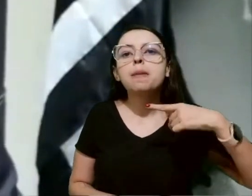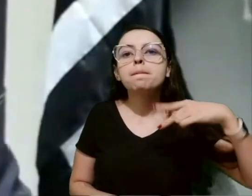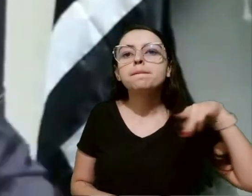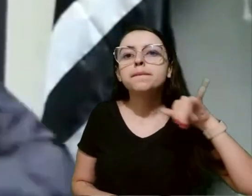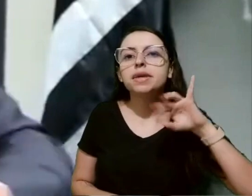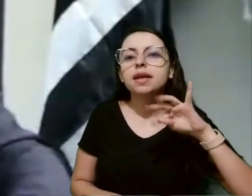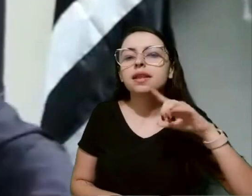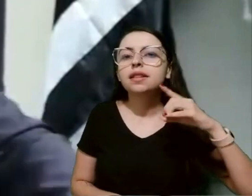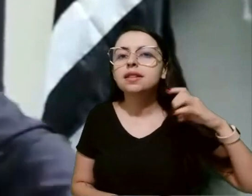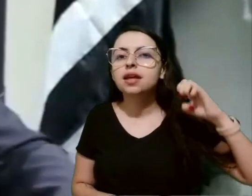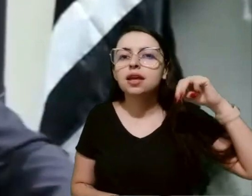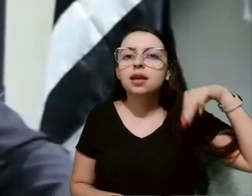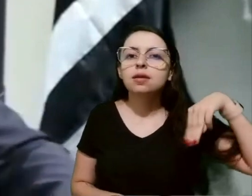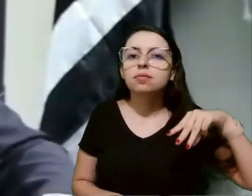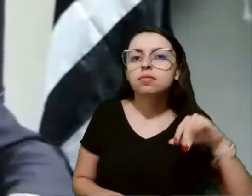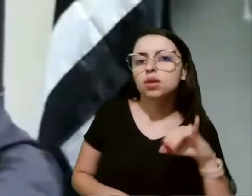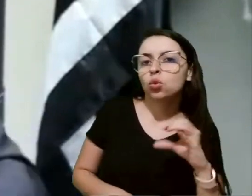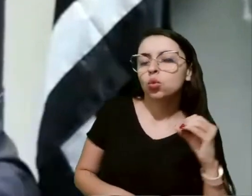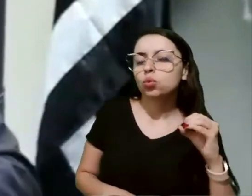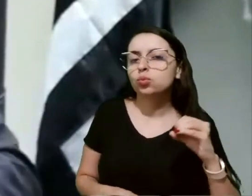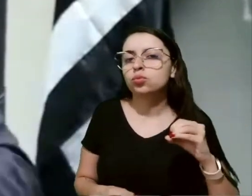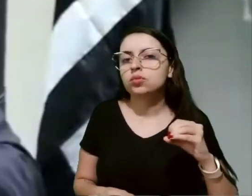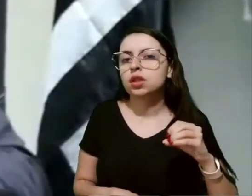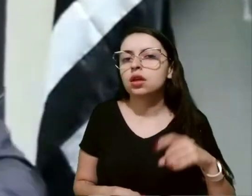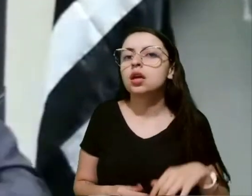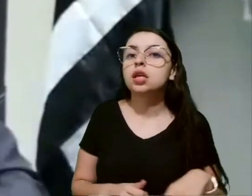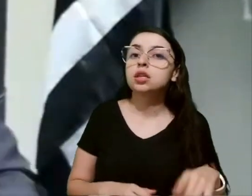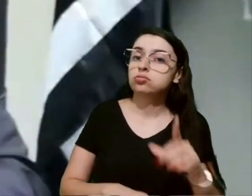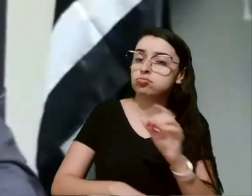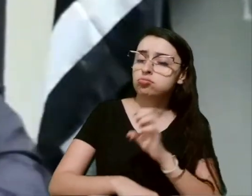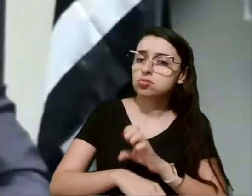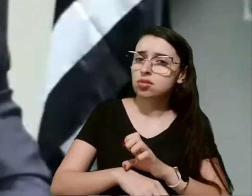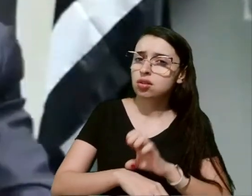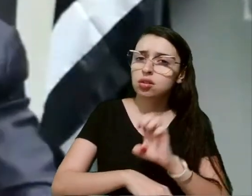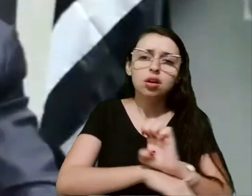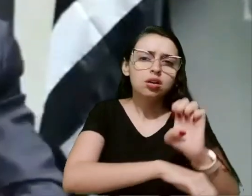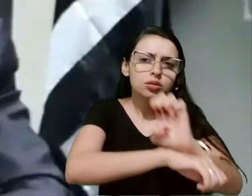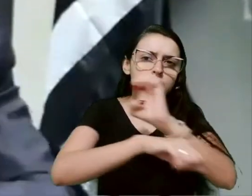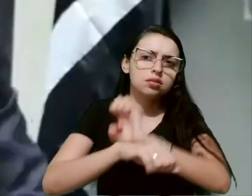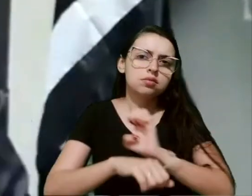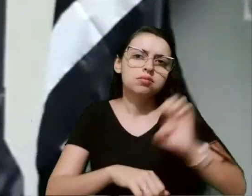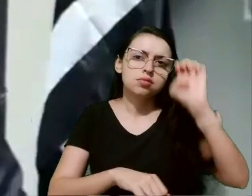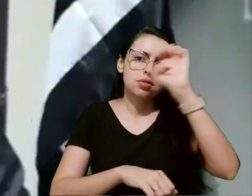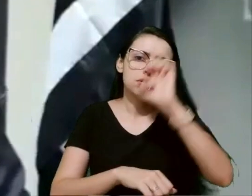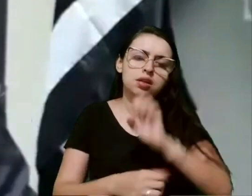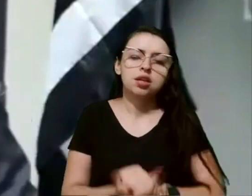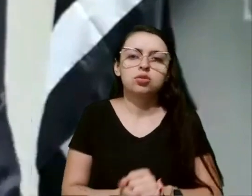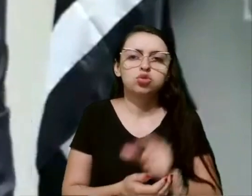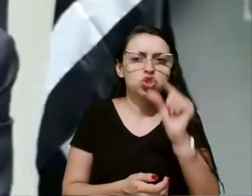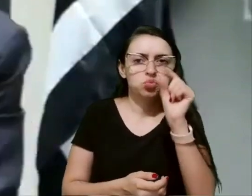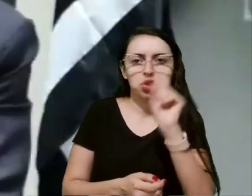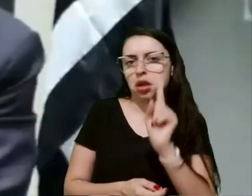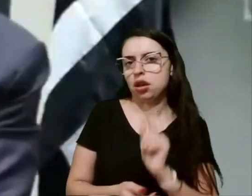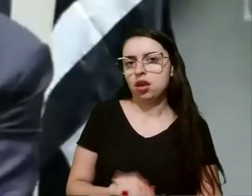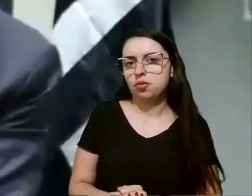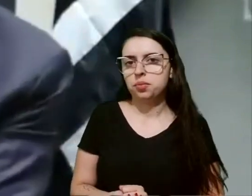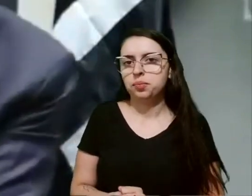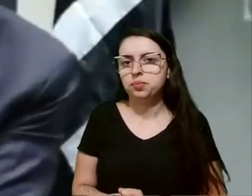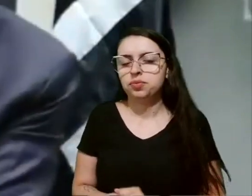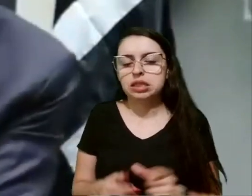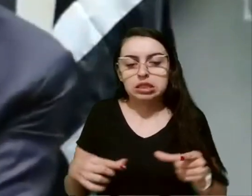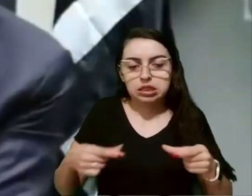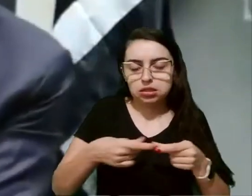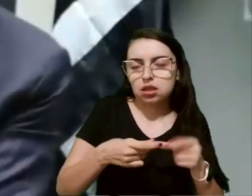seja, eles estão nas 27 unidades federativas e não há perspectiva de que vai diminuir. Eles não são temporalmente